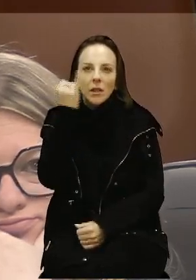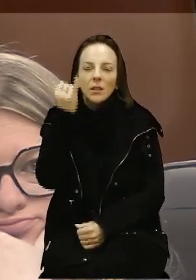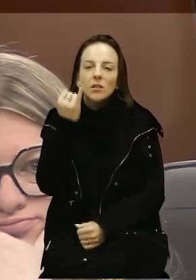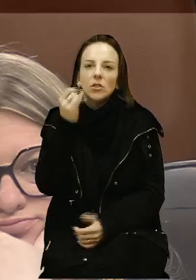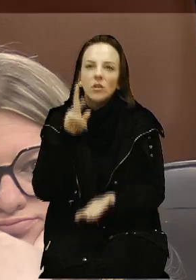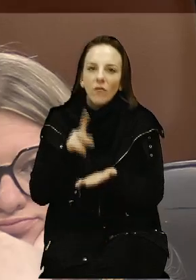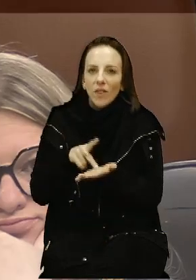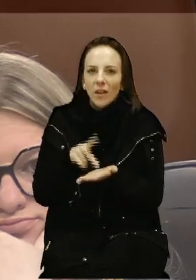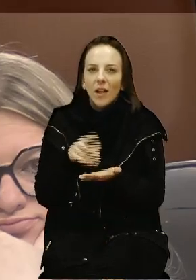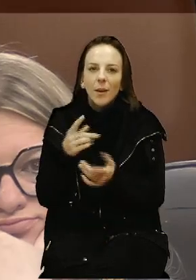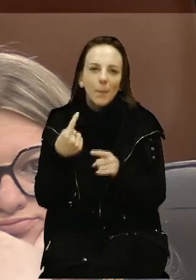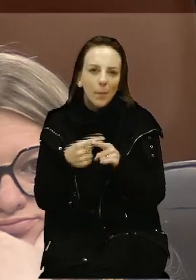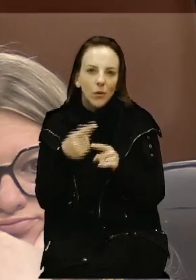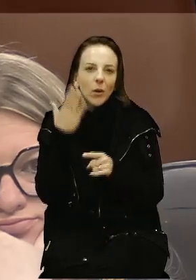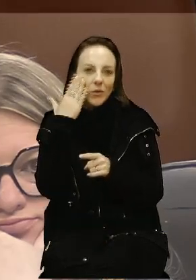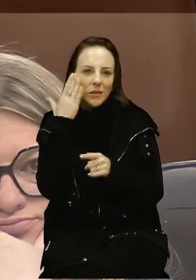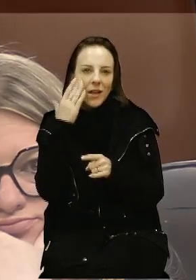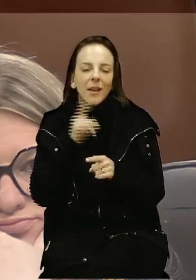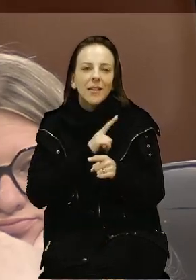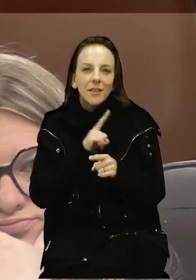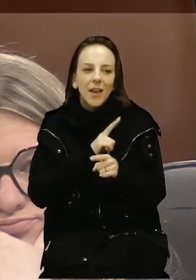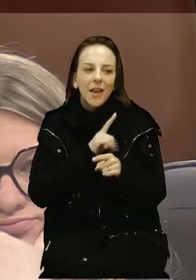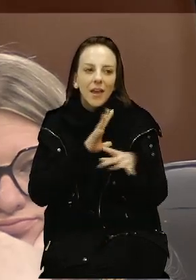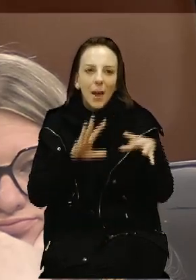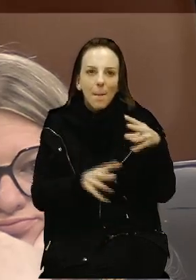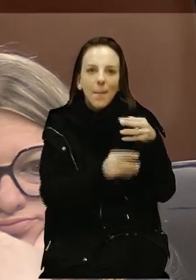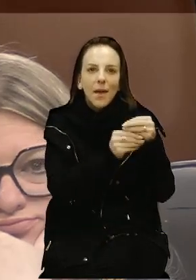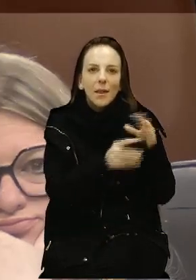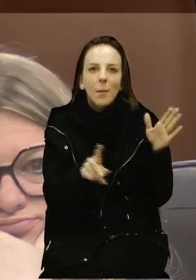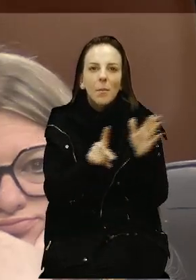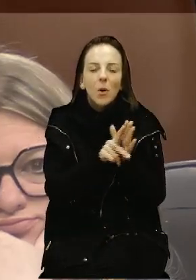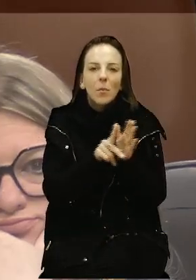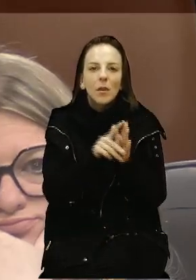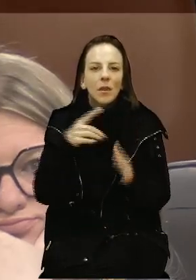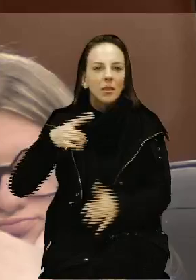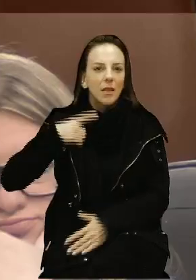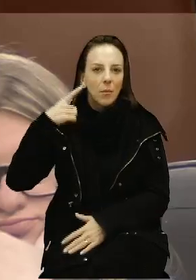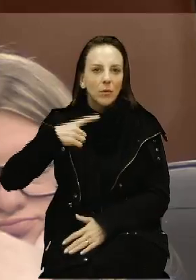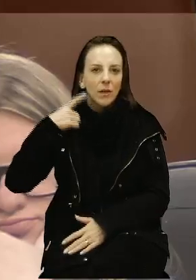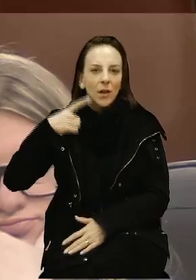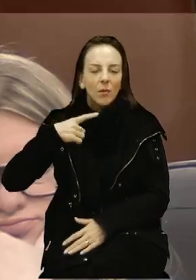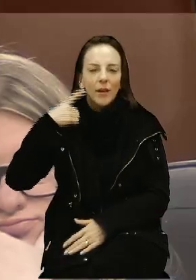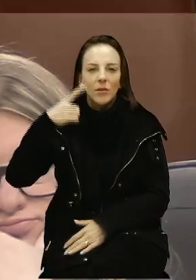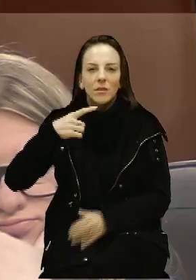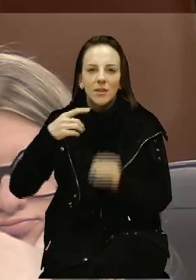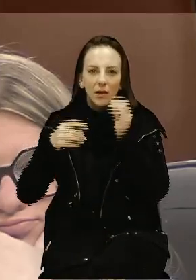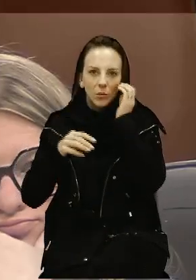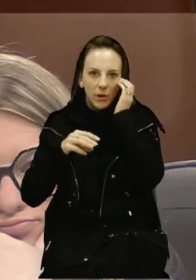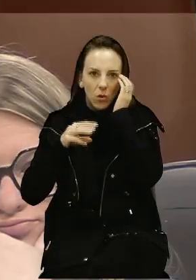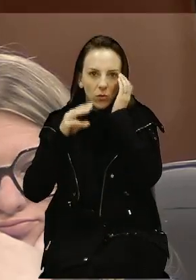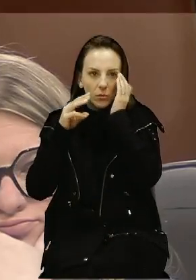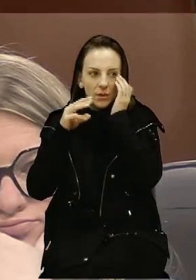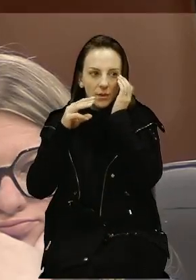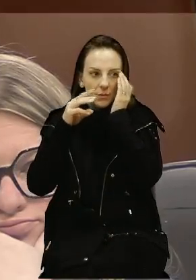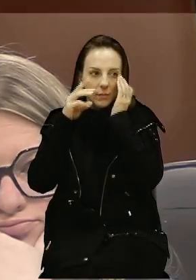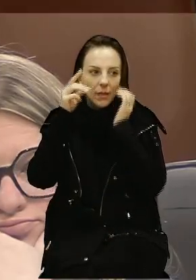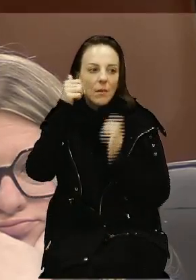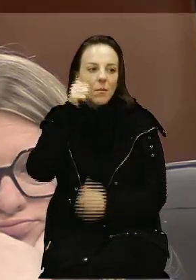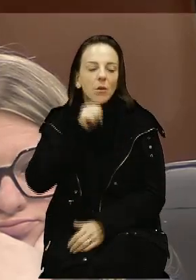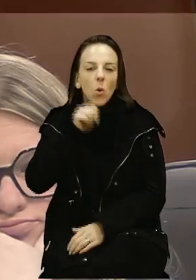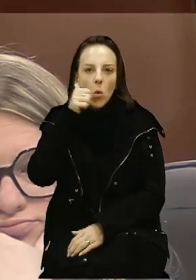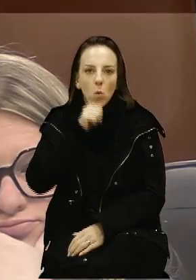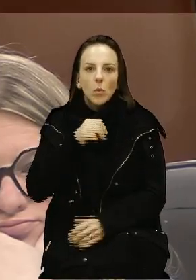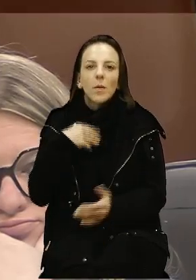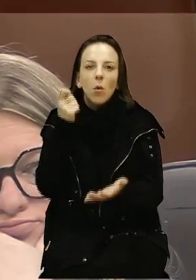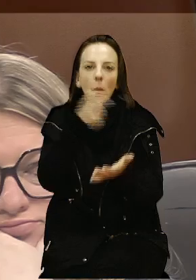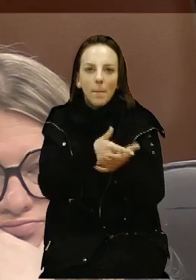porque eu sei até que tem uma emenda do deputado Marcon, né, de R$900 mil, se não me engano, para comprar um veículo, né,